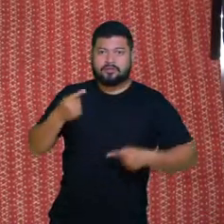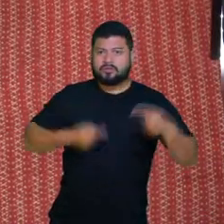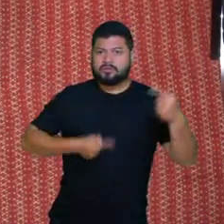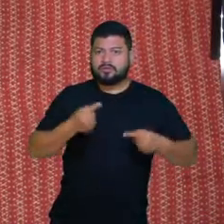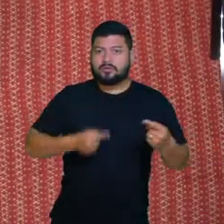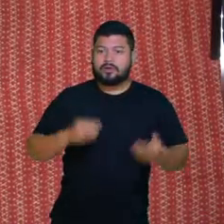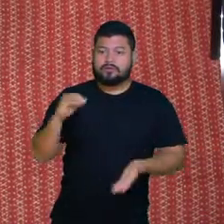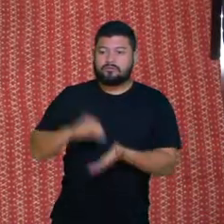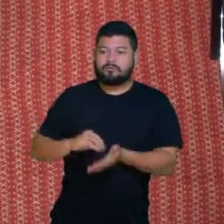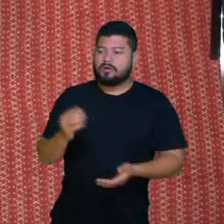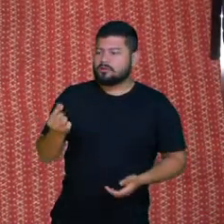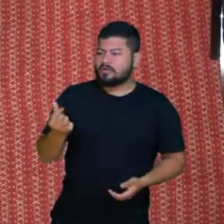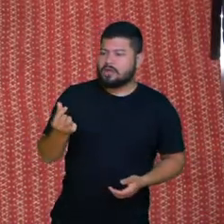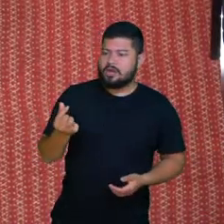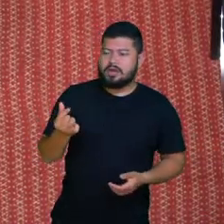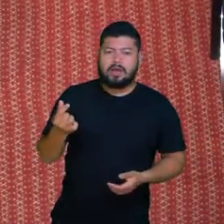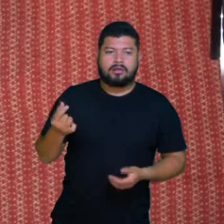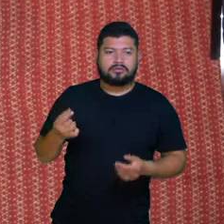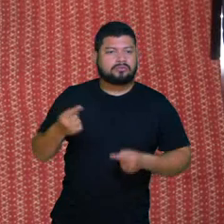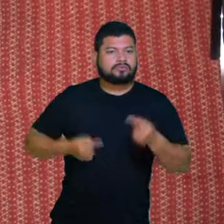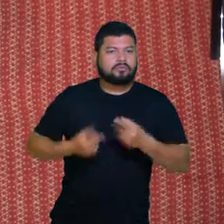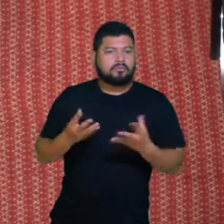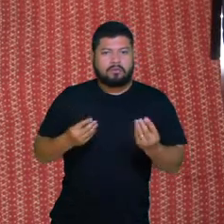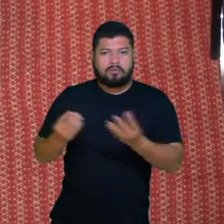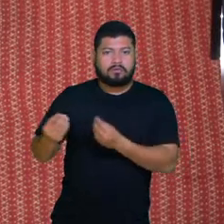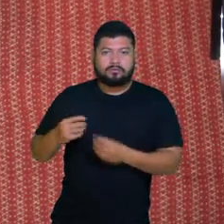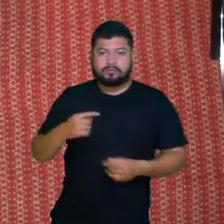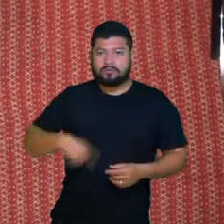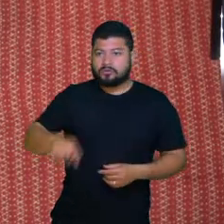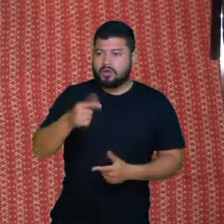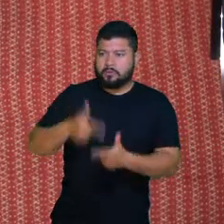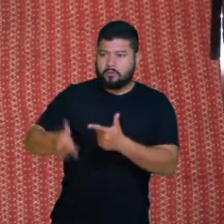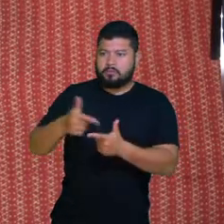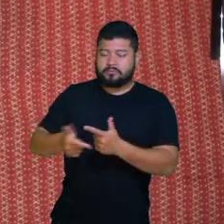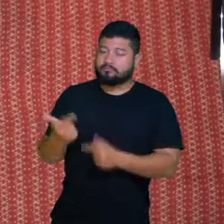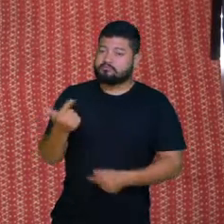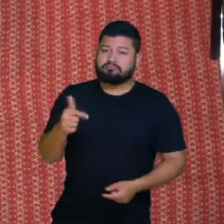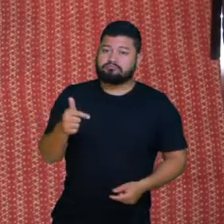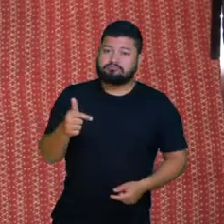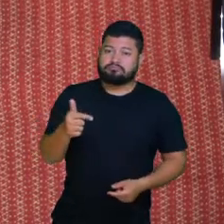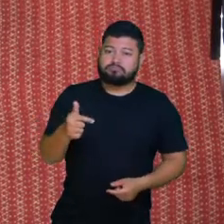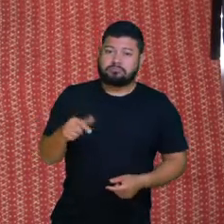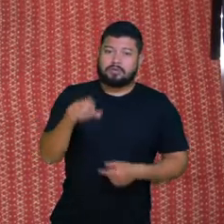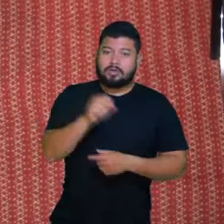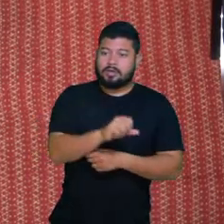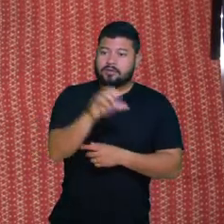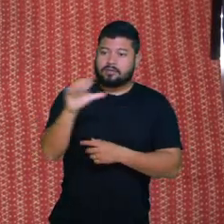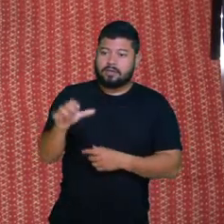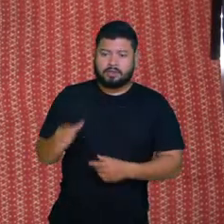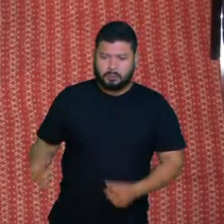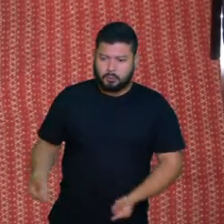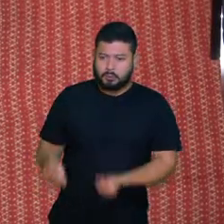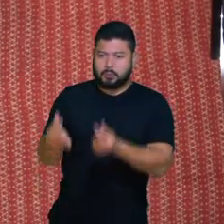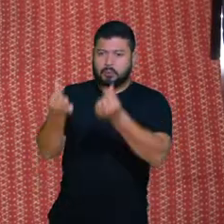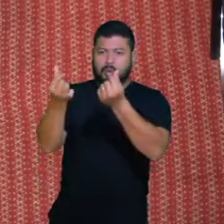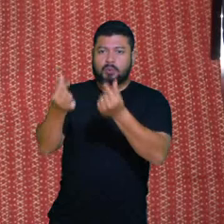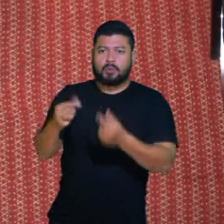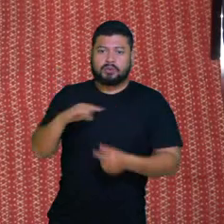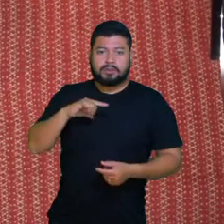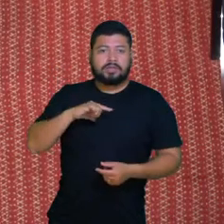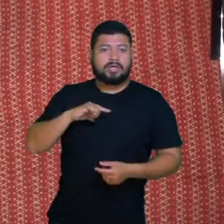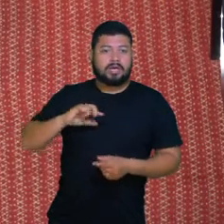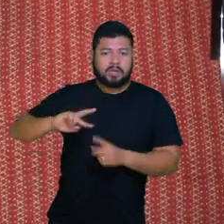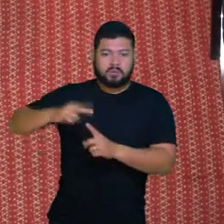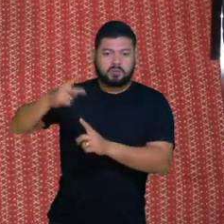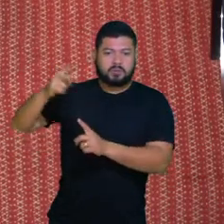de dinheiro e nós não temos esse problema de dinheiro Santa Catarina é rica é superavitária Então